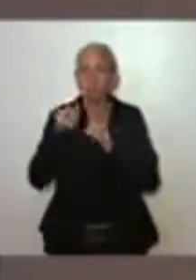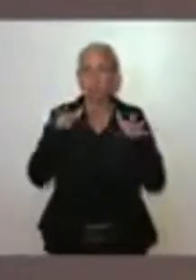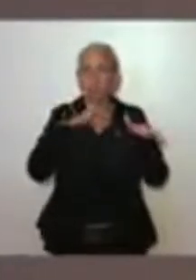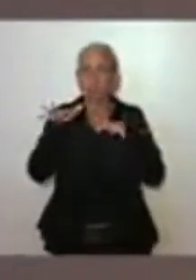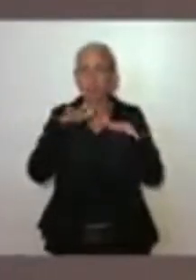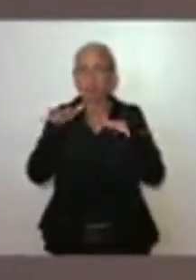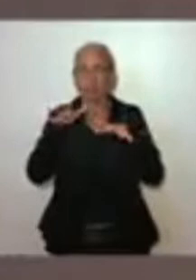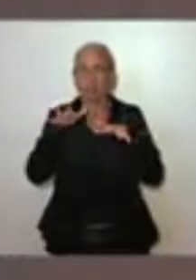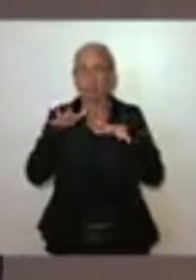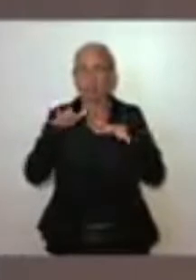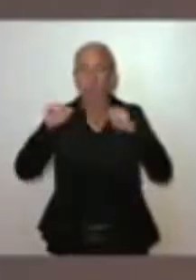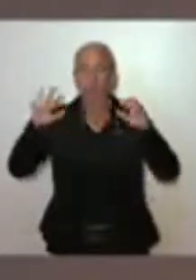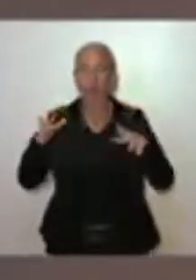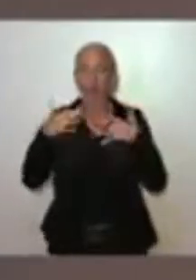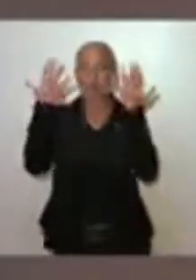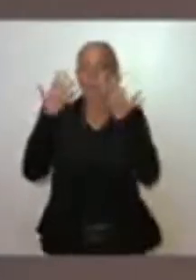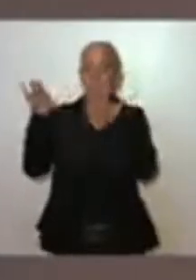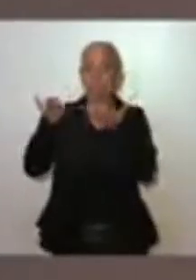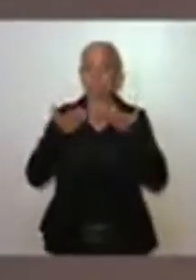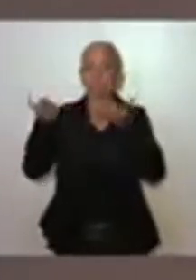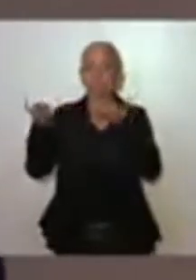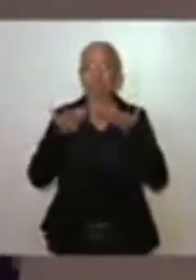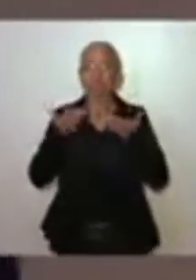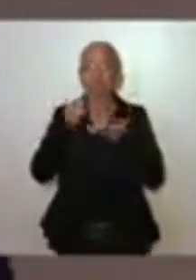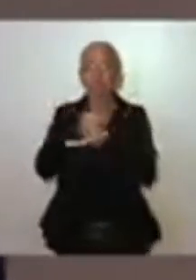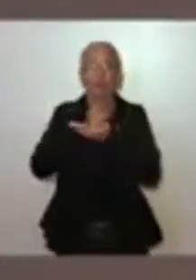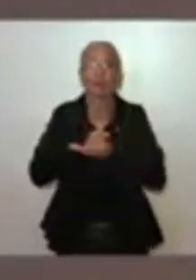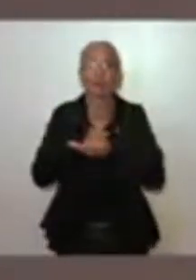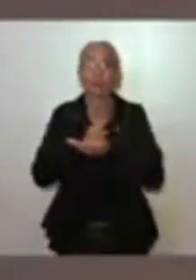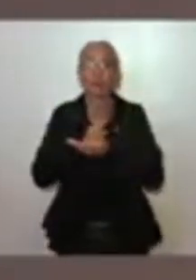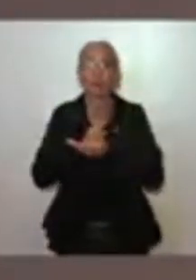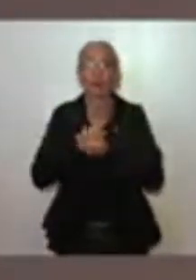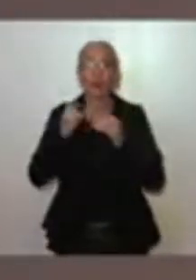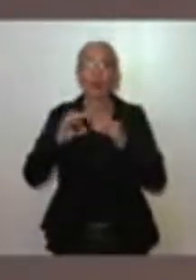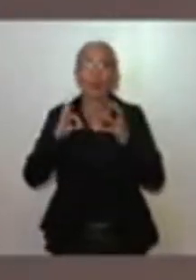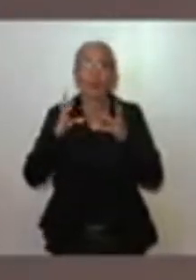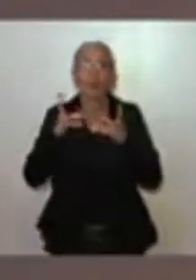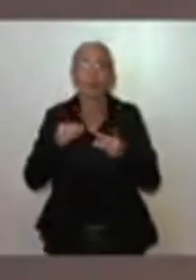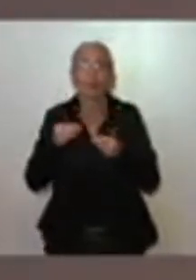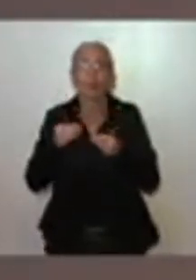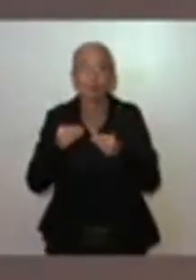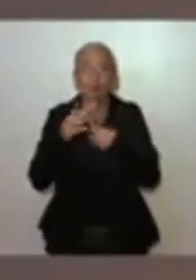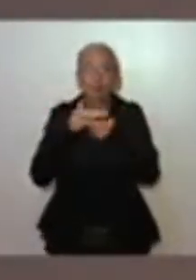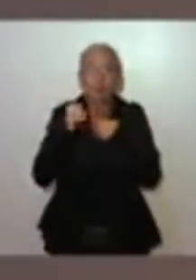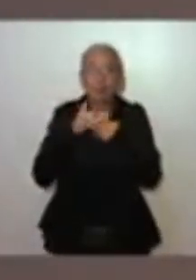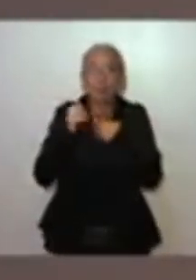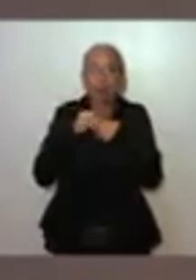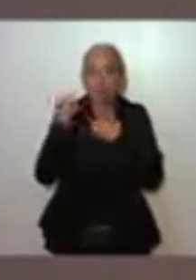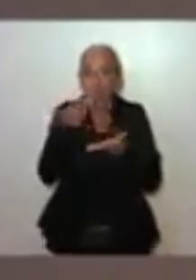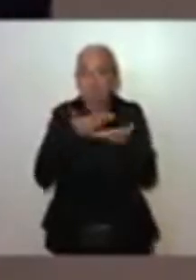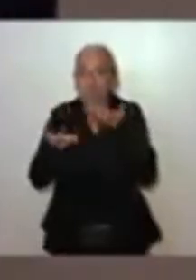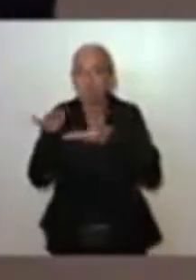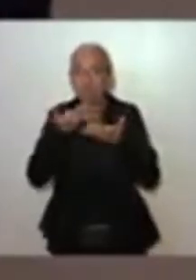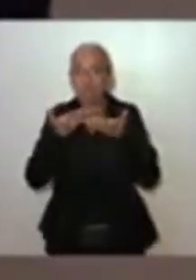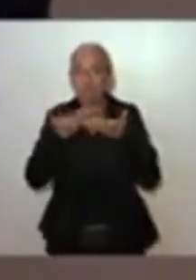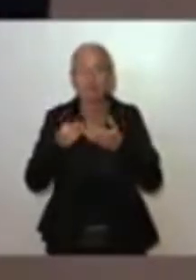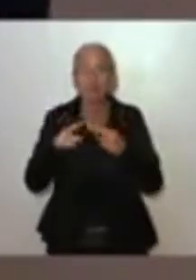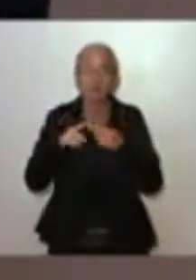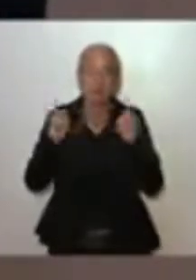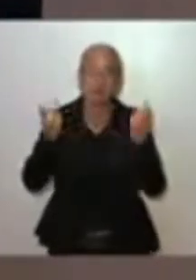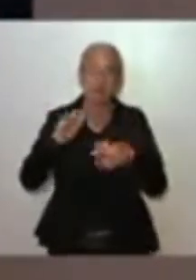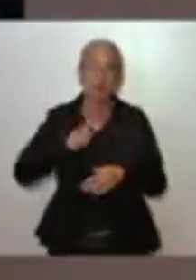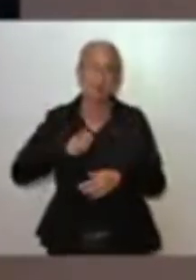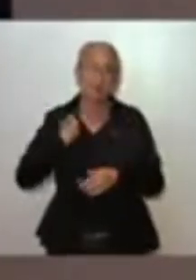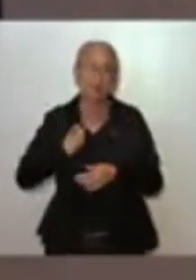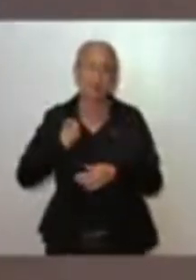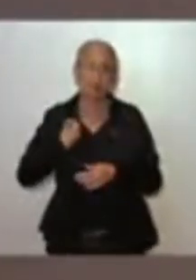tipo de evento que vão me convidar seu apoiar as uniões poliafetivas mas como diz na